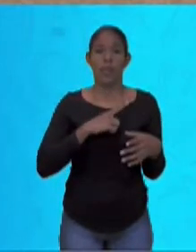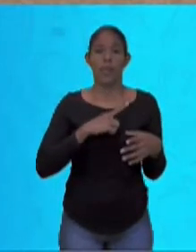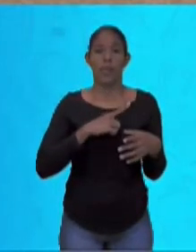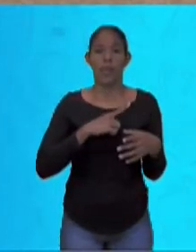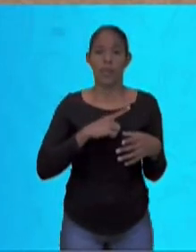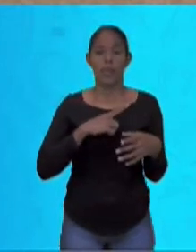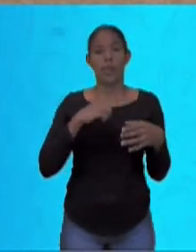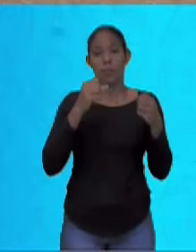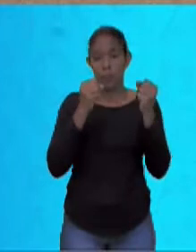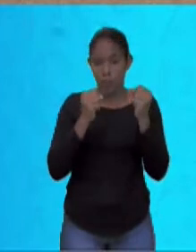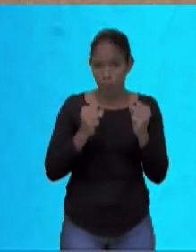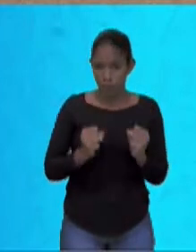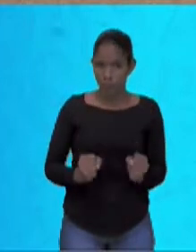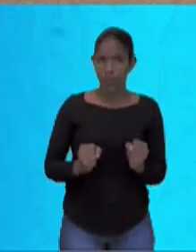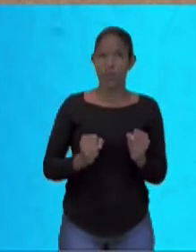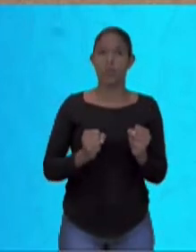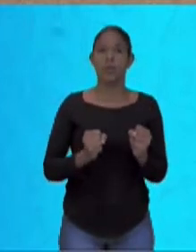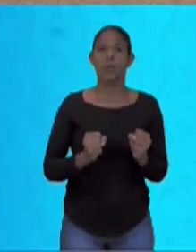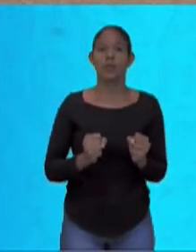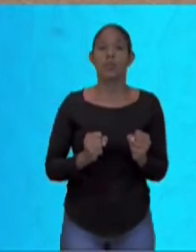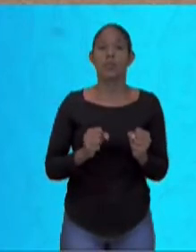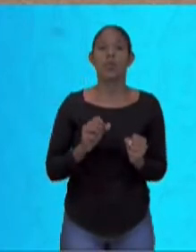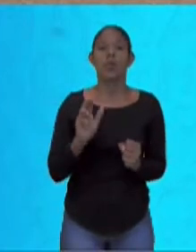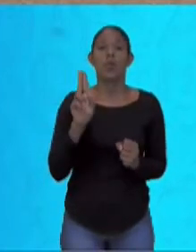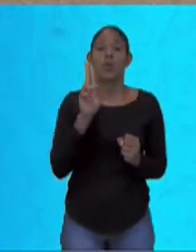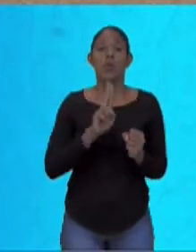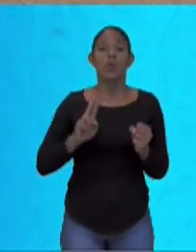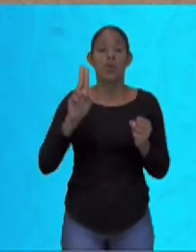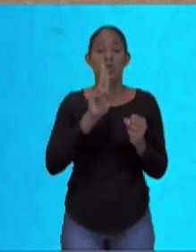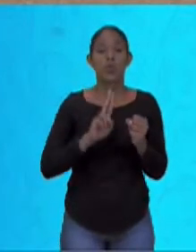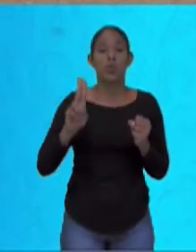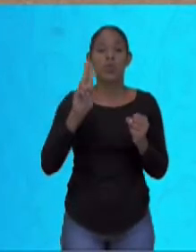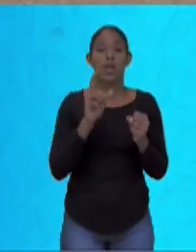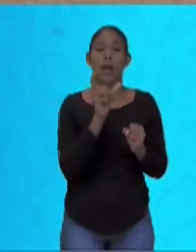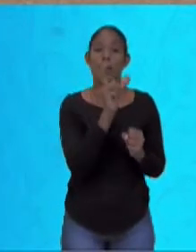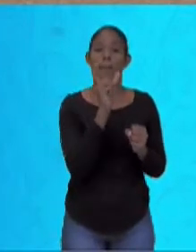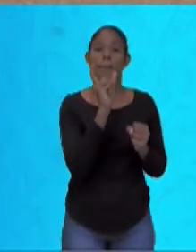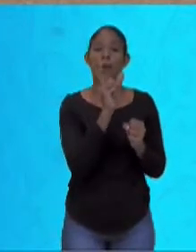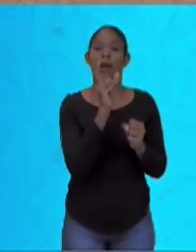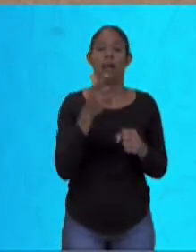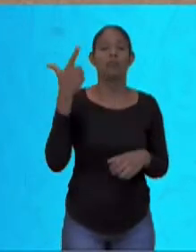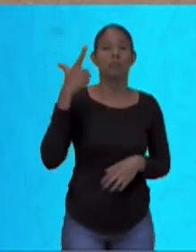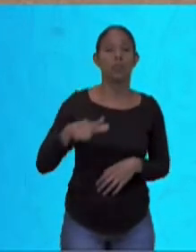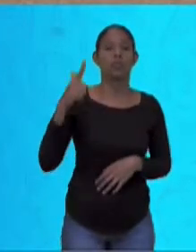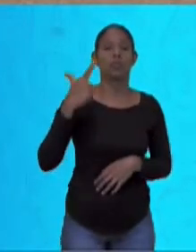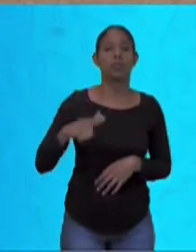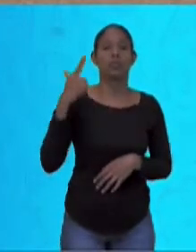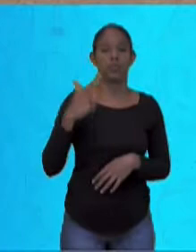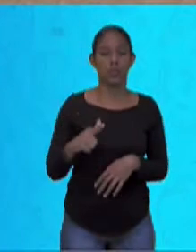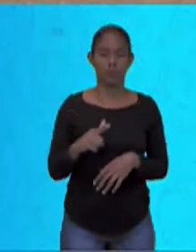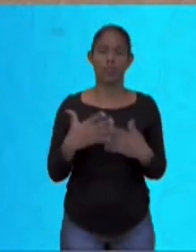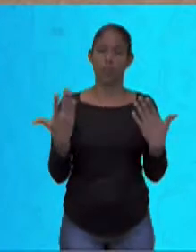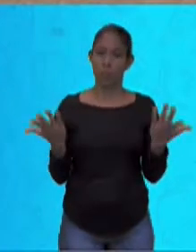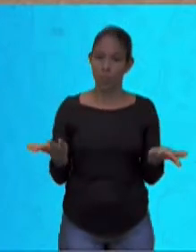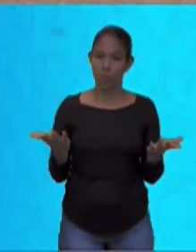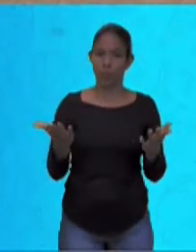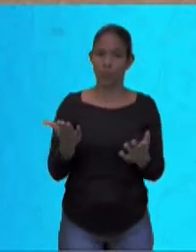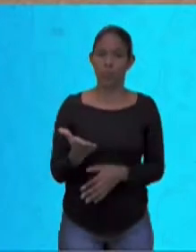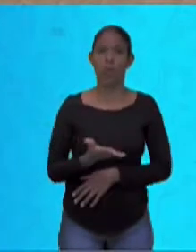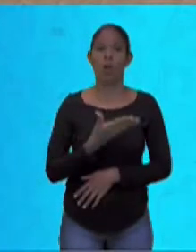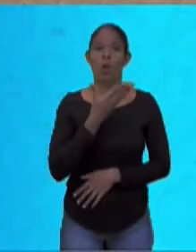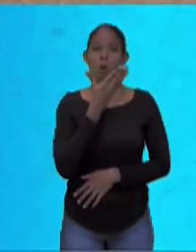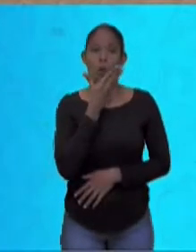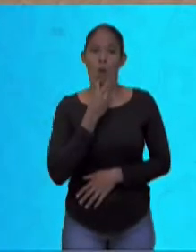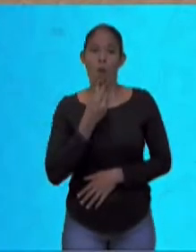repetições. Aliás, esse é um dos recursos mais utilizados pelos poetas para